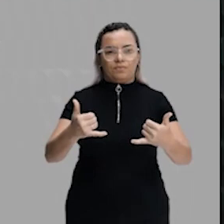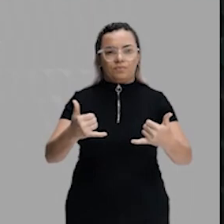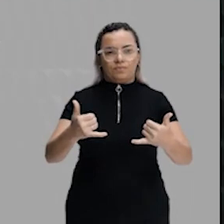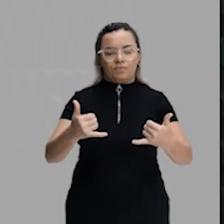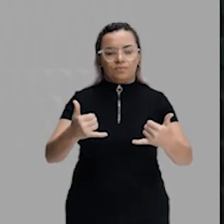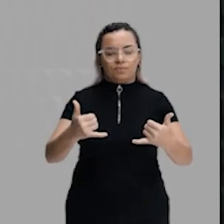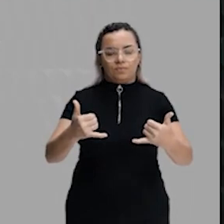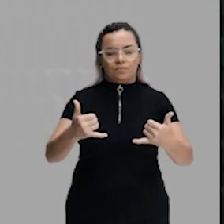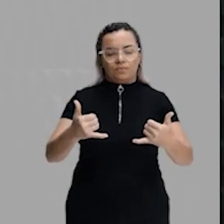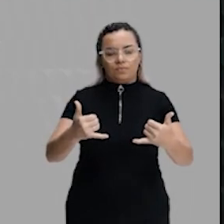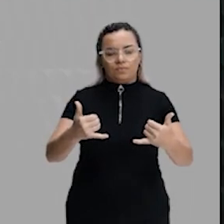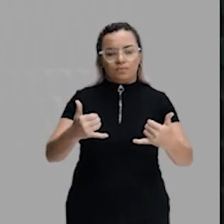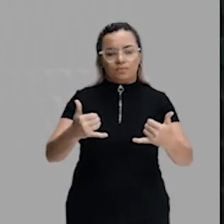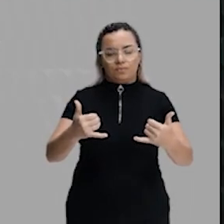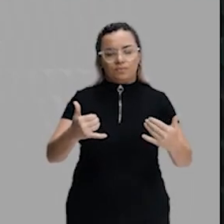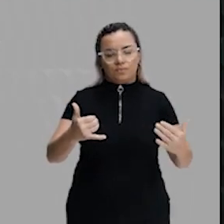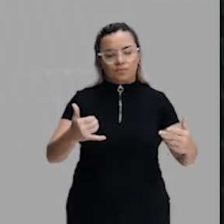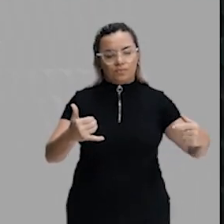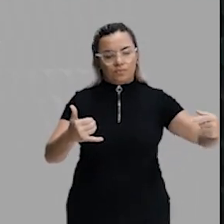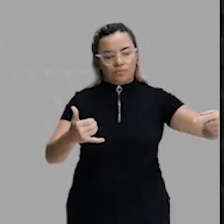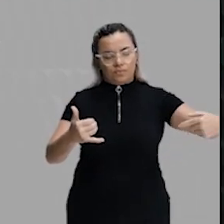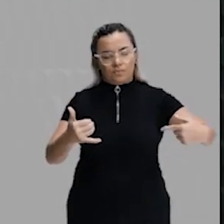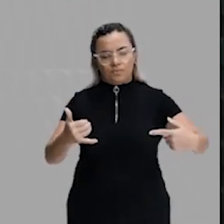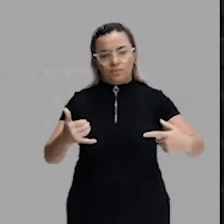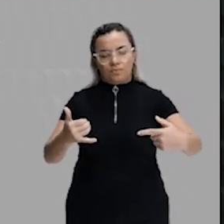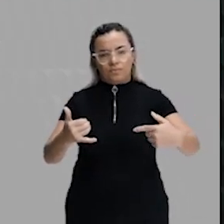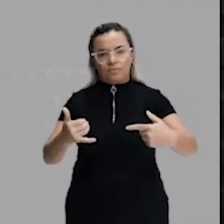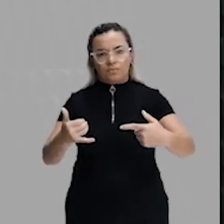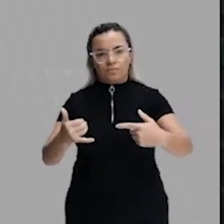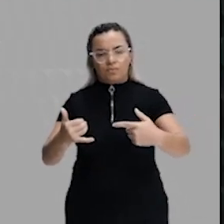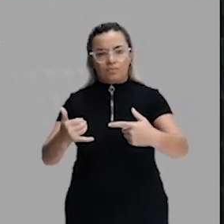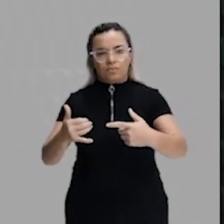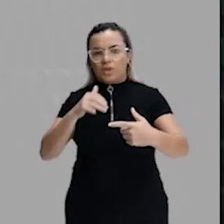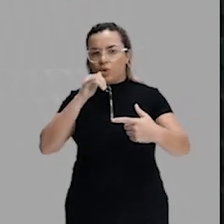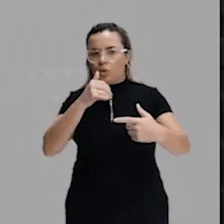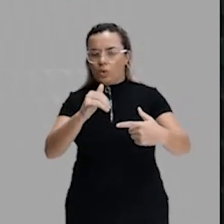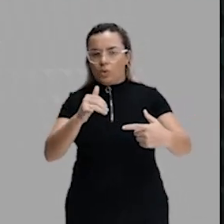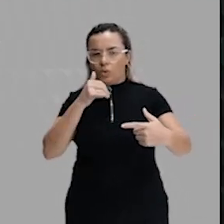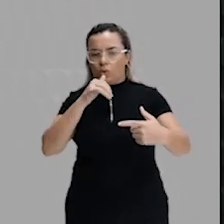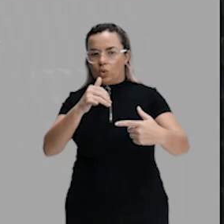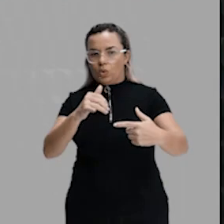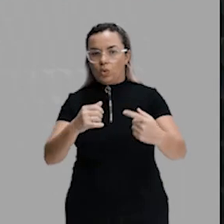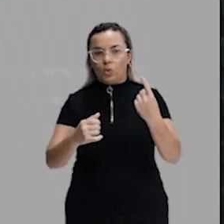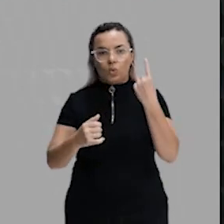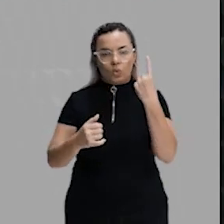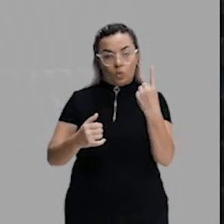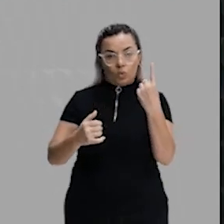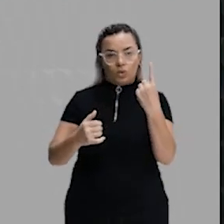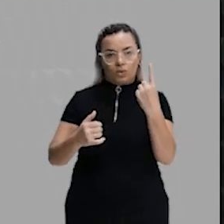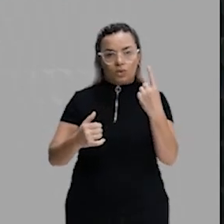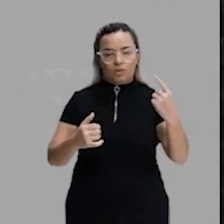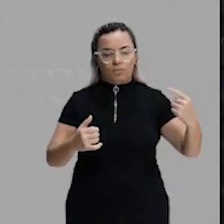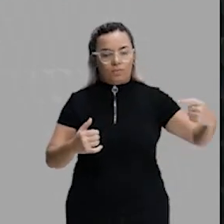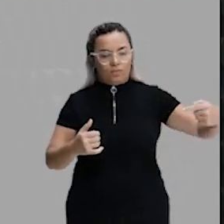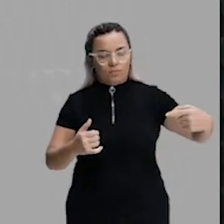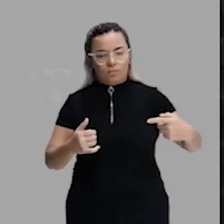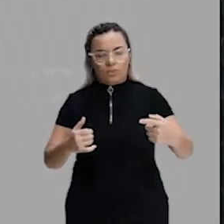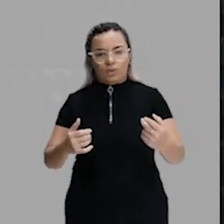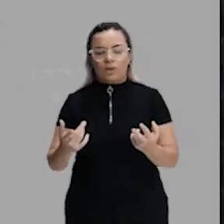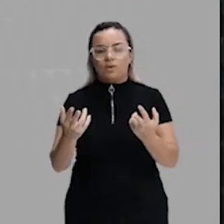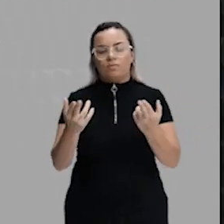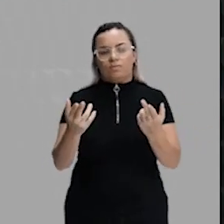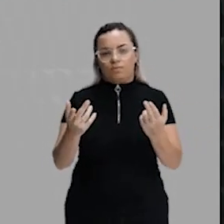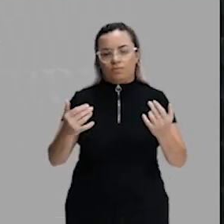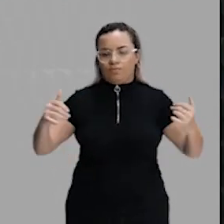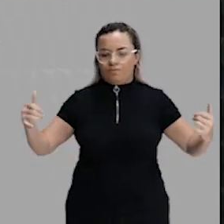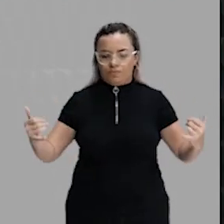ser a passagem da corrente elétrica, que vai ser única por todos os resistores. Ou seja, a mesma corrente